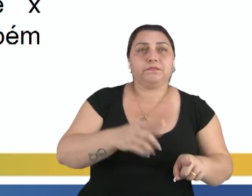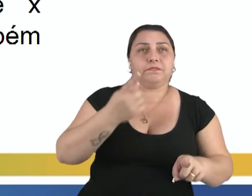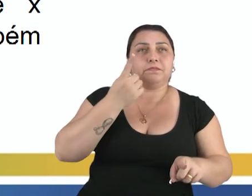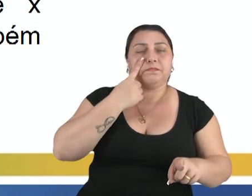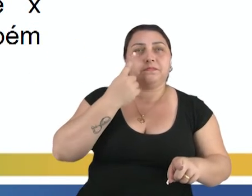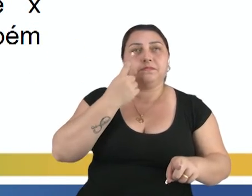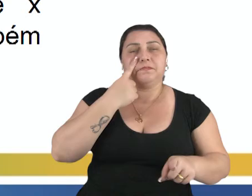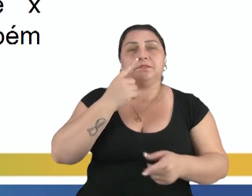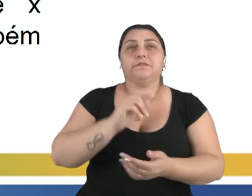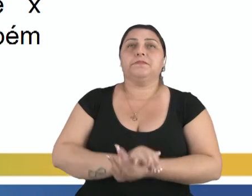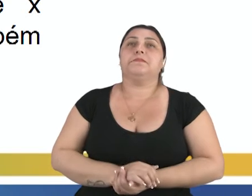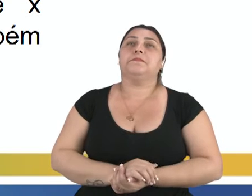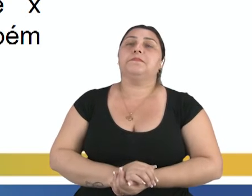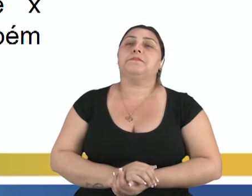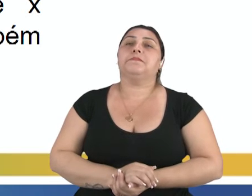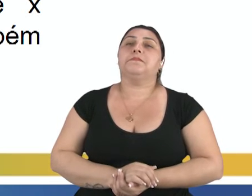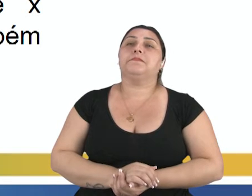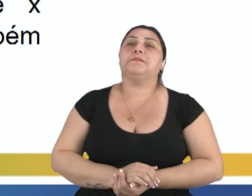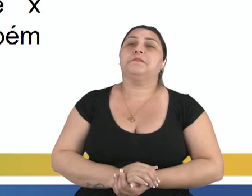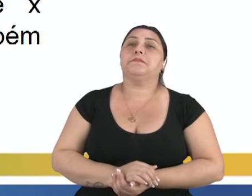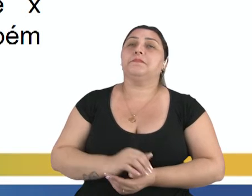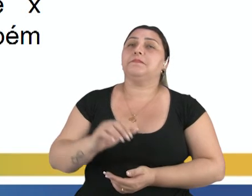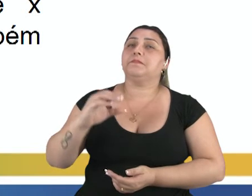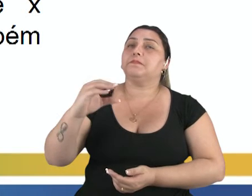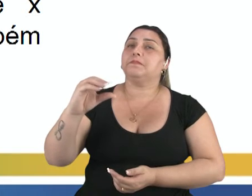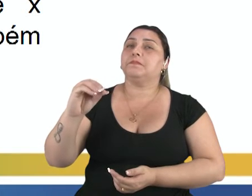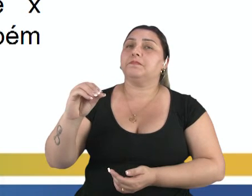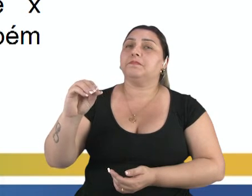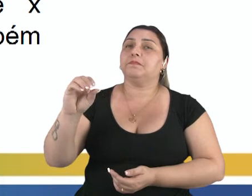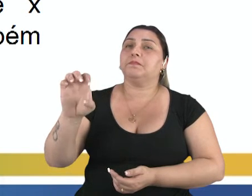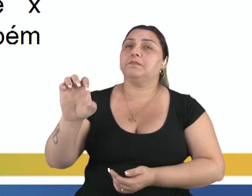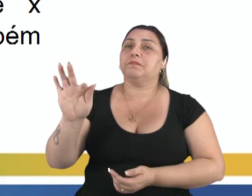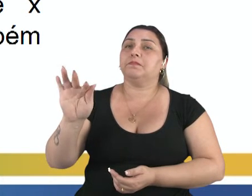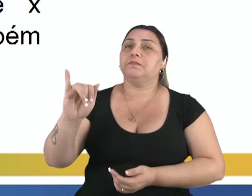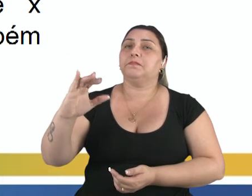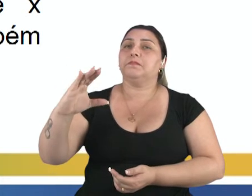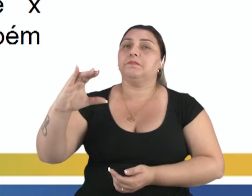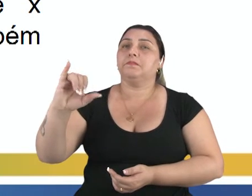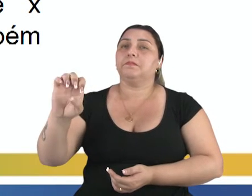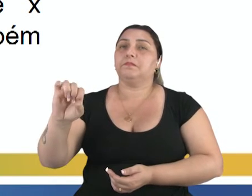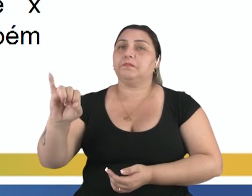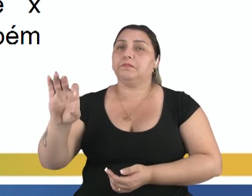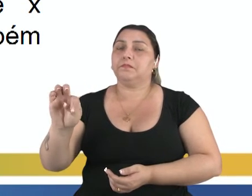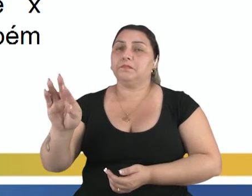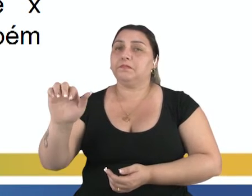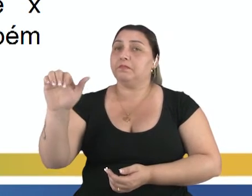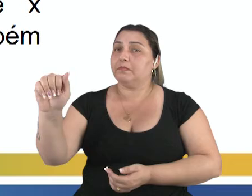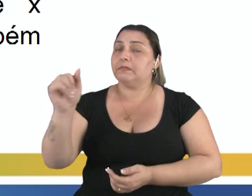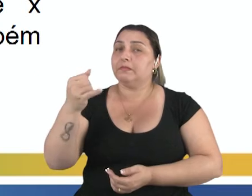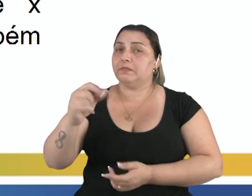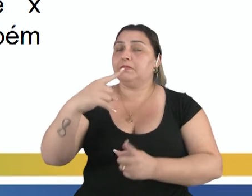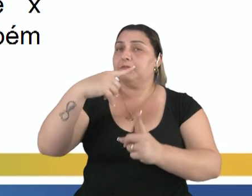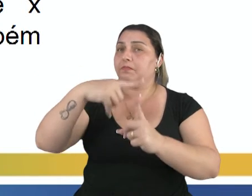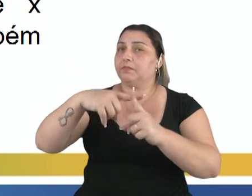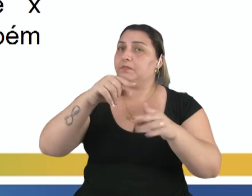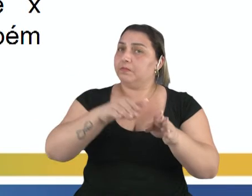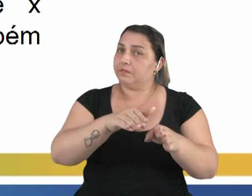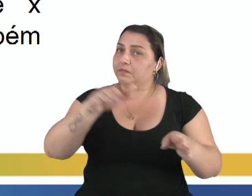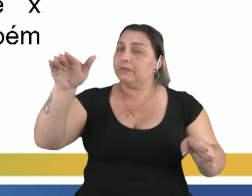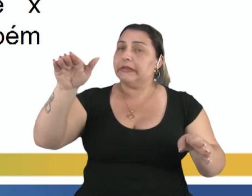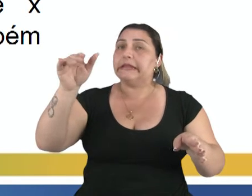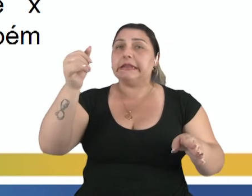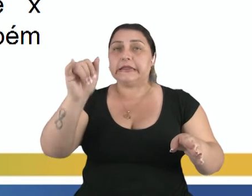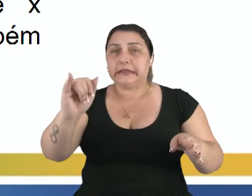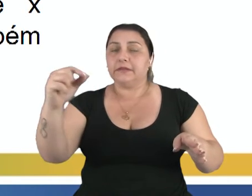for positivo, a nossa função ela será crescente. Se o nosso a for negativo, a